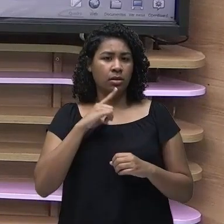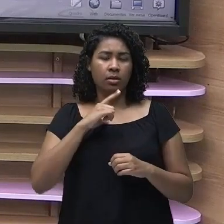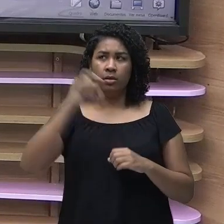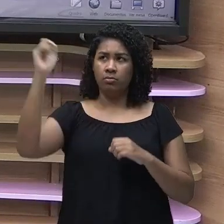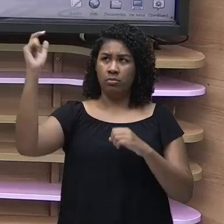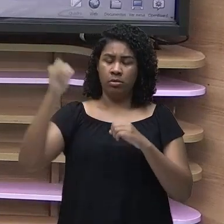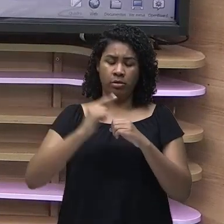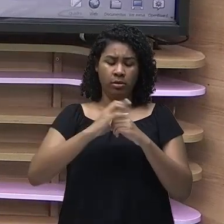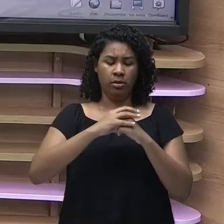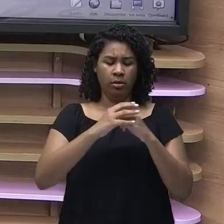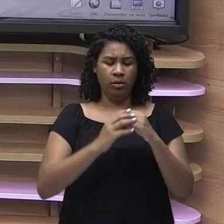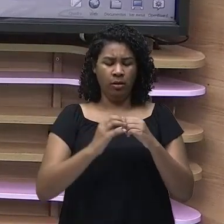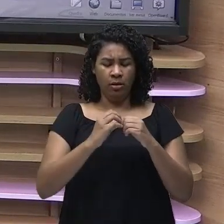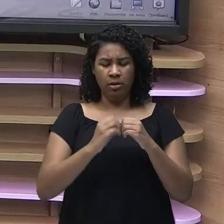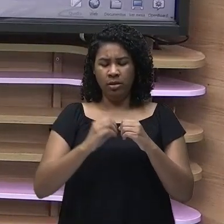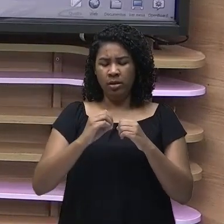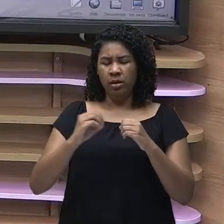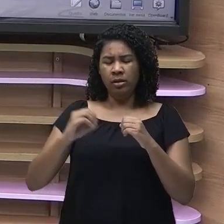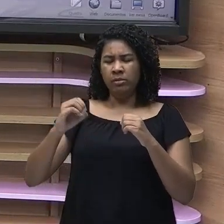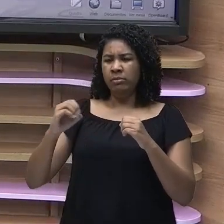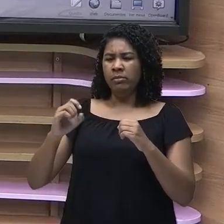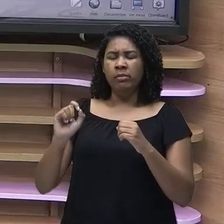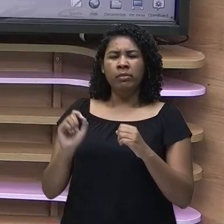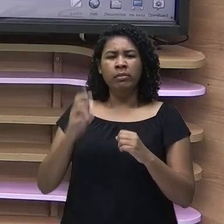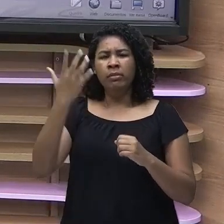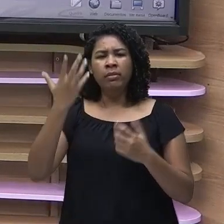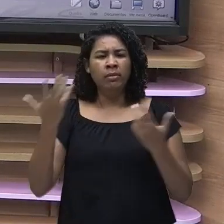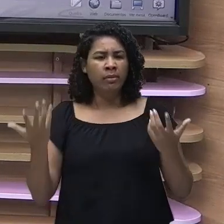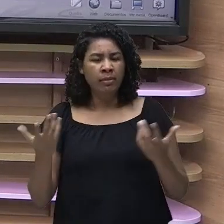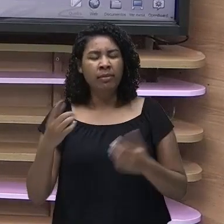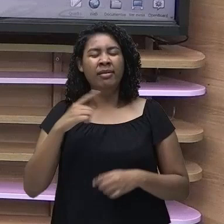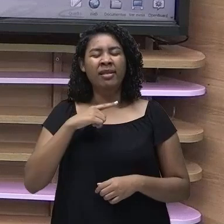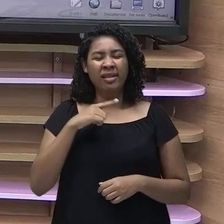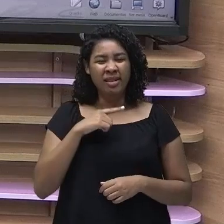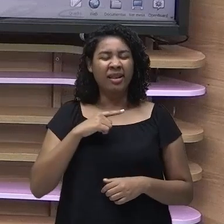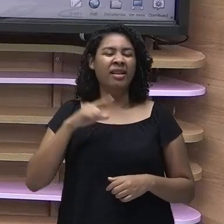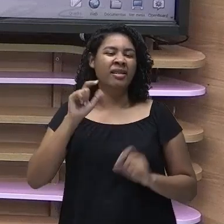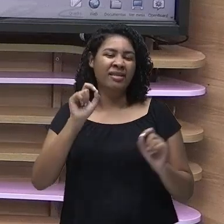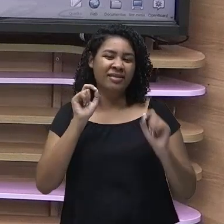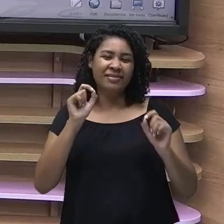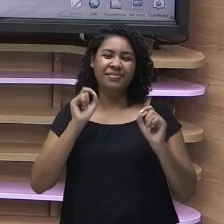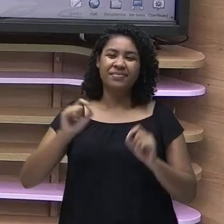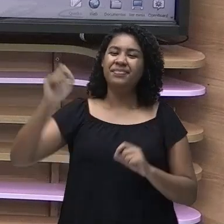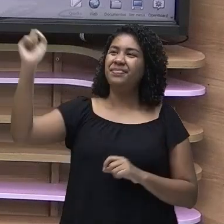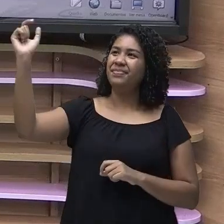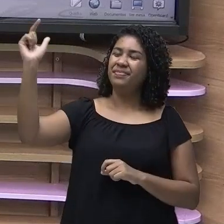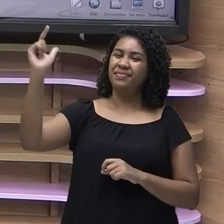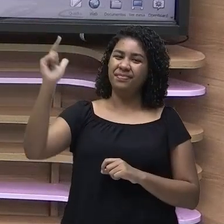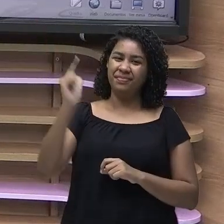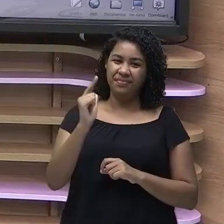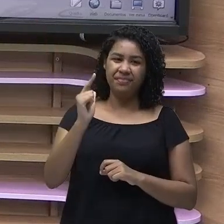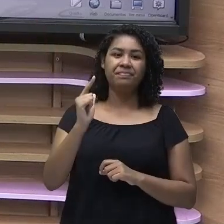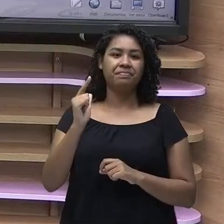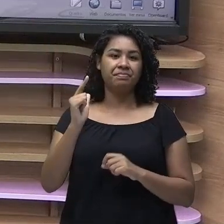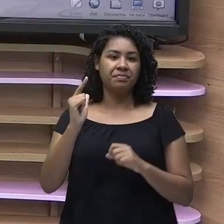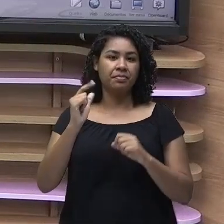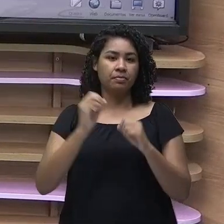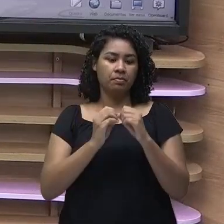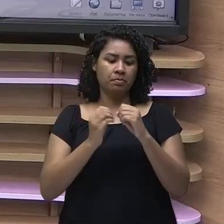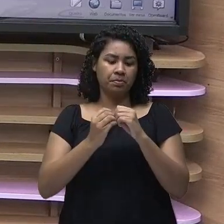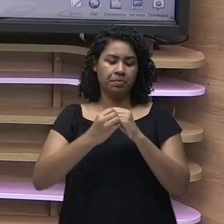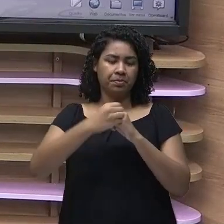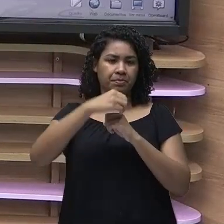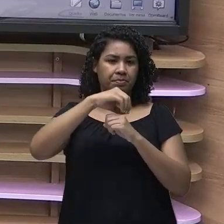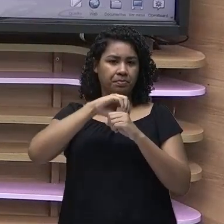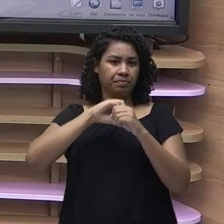raio ultravioleta? Né? Ele chegou, né? O gás chegou lá na superfície, interagiu ali com o raio ultravioleta, né? Teve uma